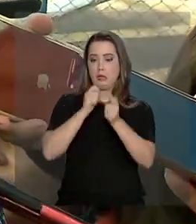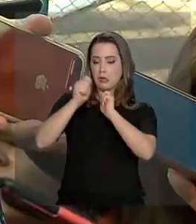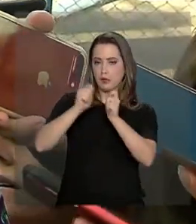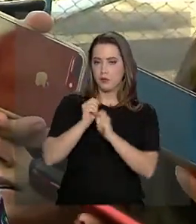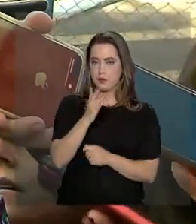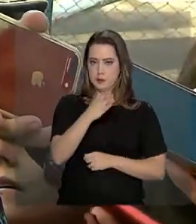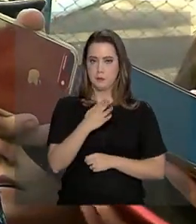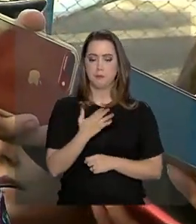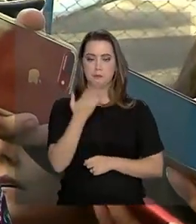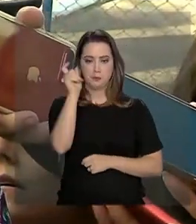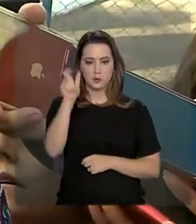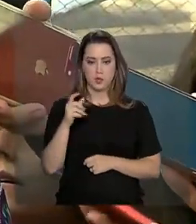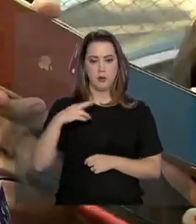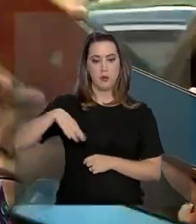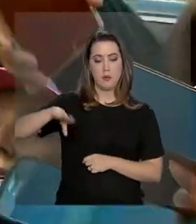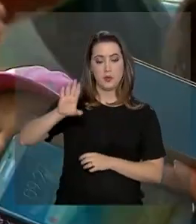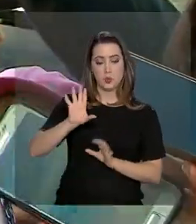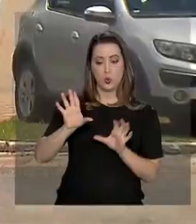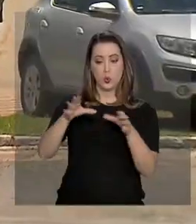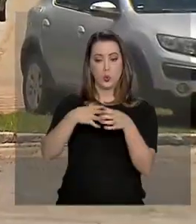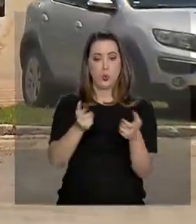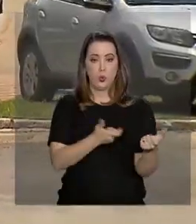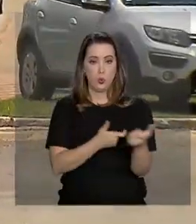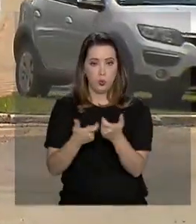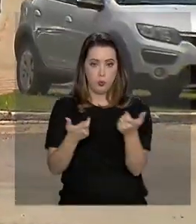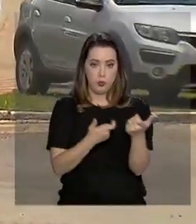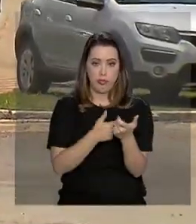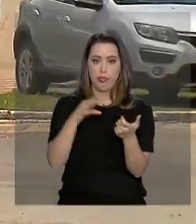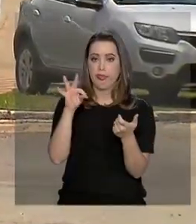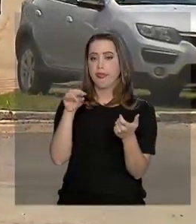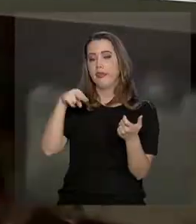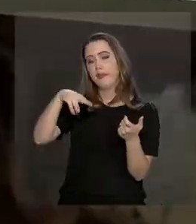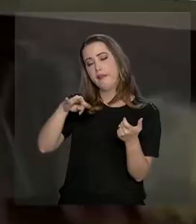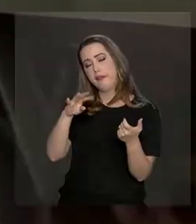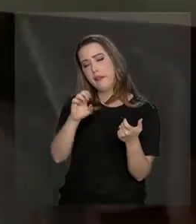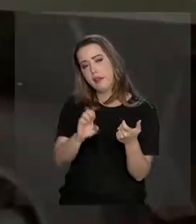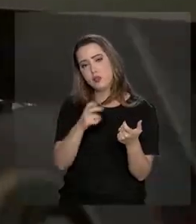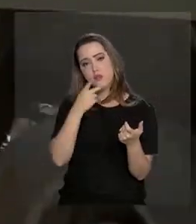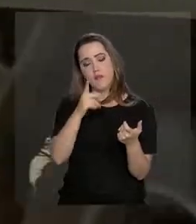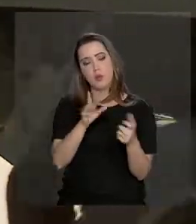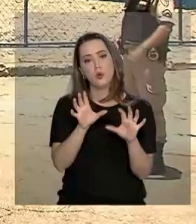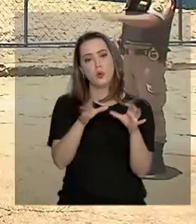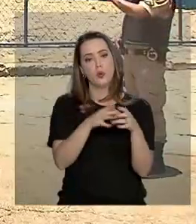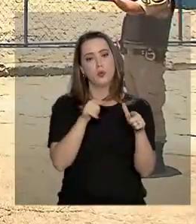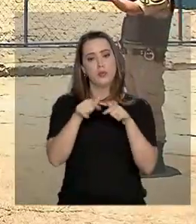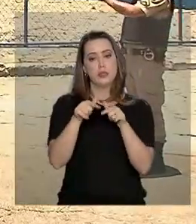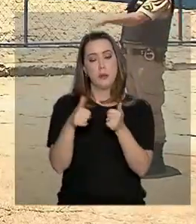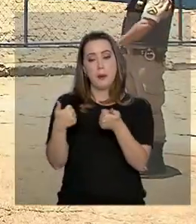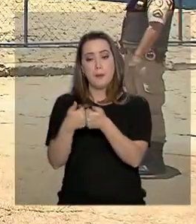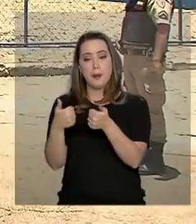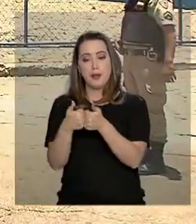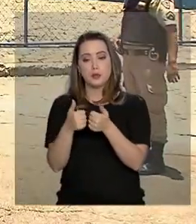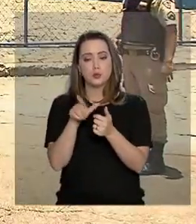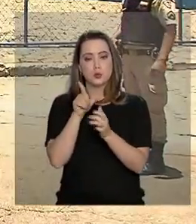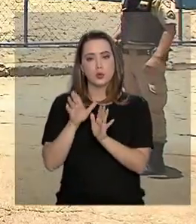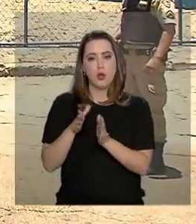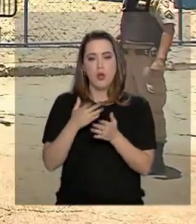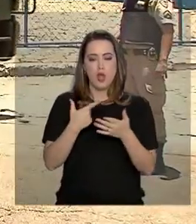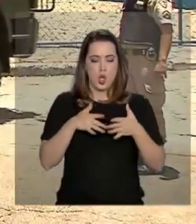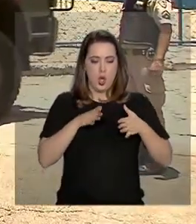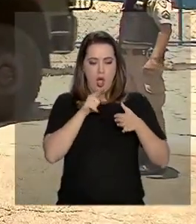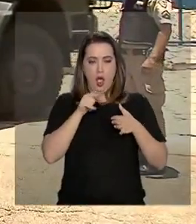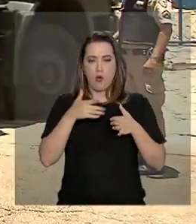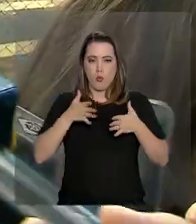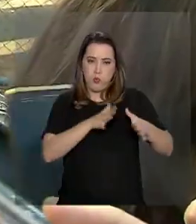Pedro Ayara, porta-voz do Corpo de Bombeiros, afirmou que os israelenses vão trabalhar na área mais próxima à barragem